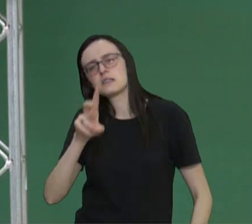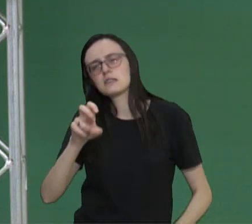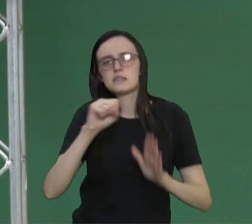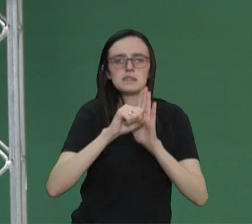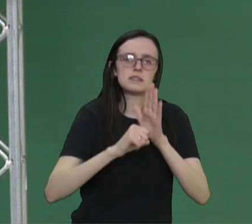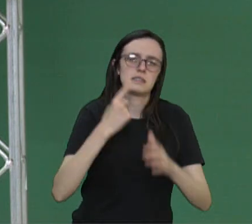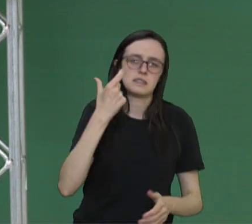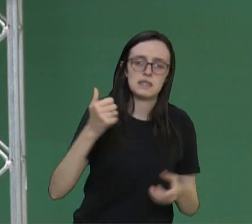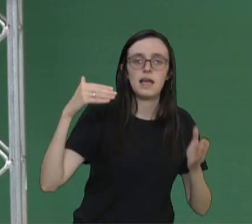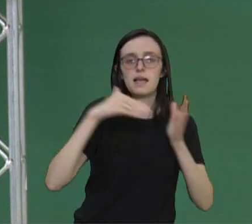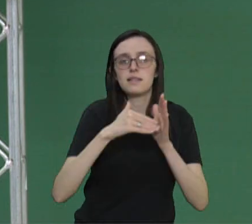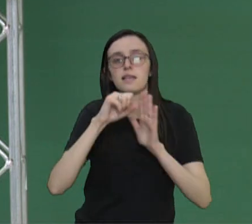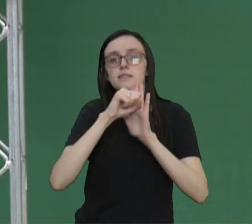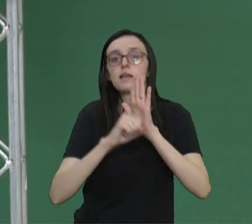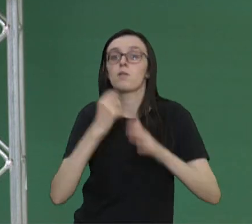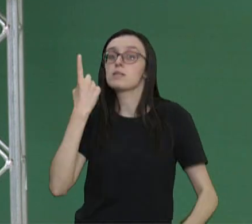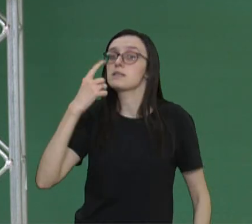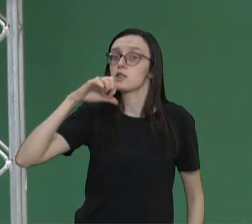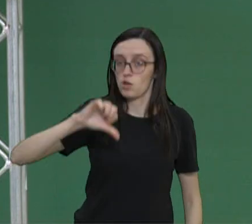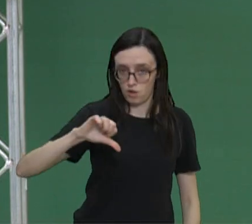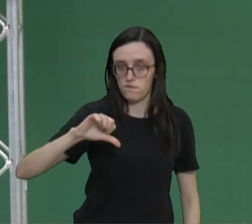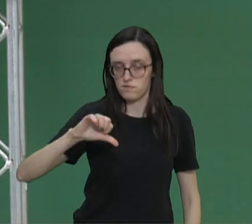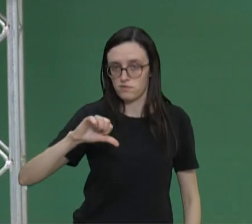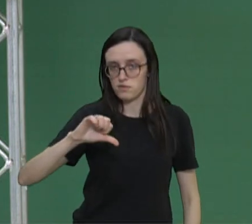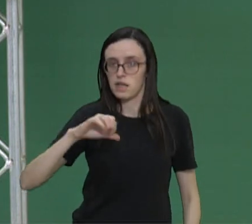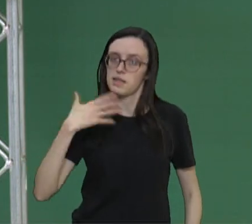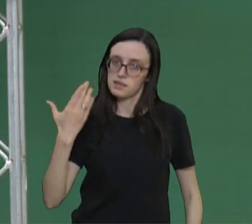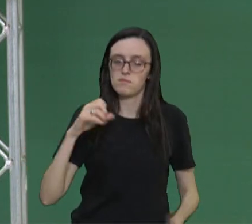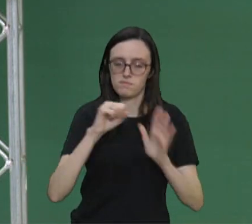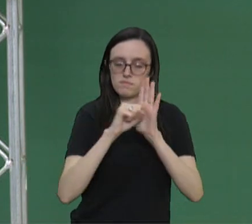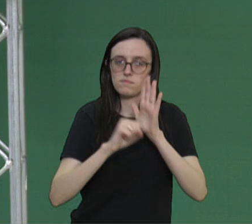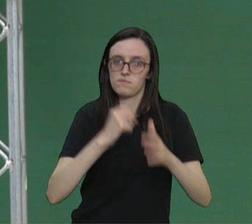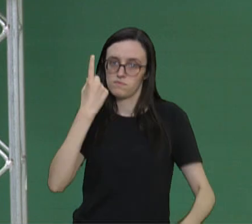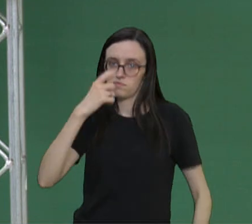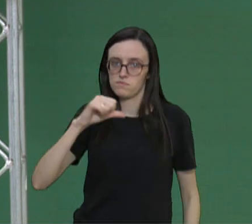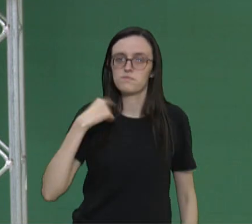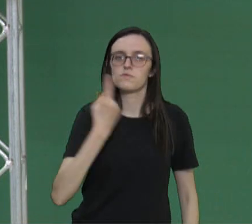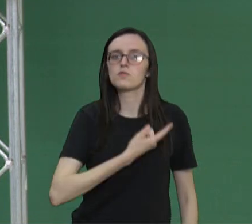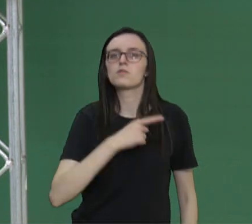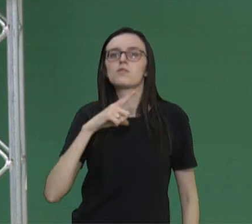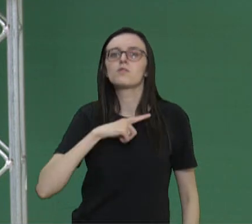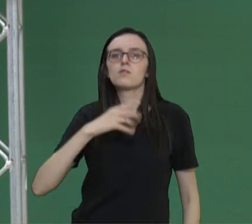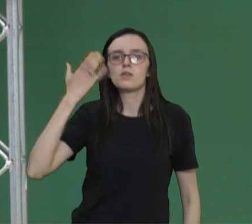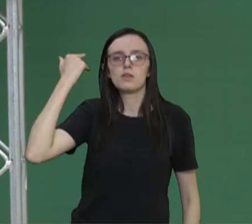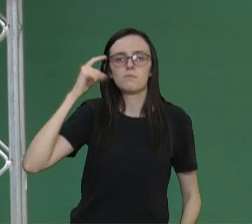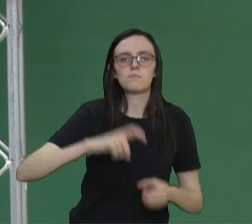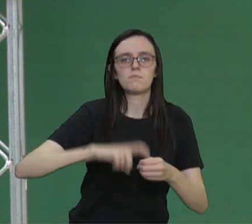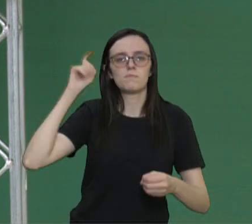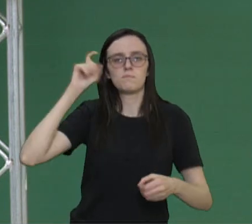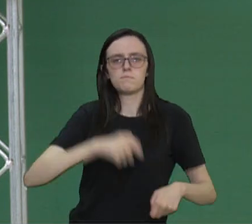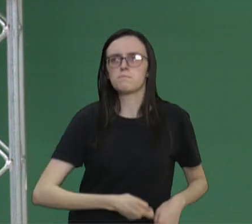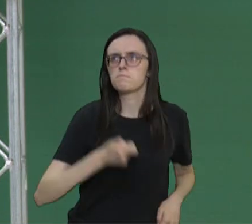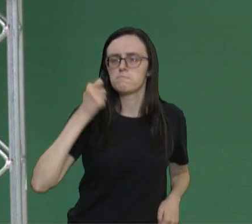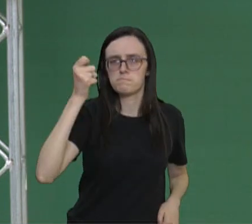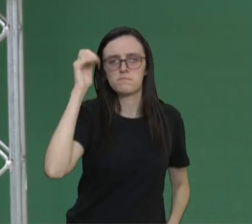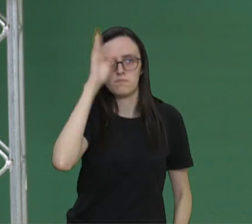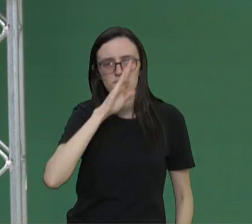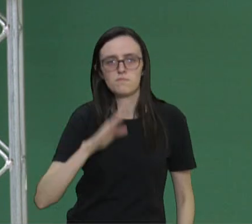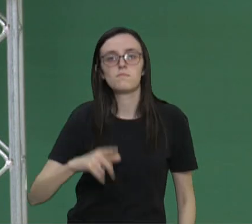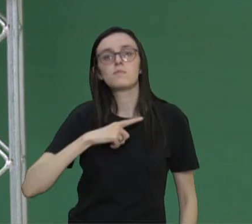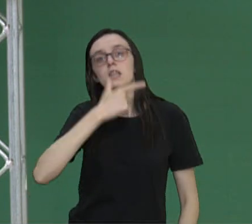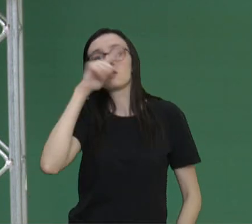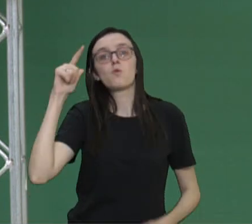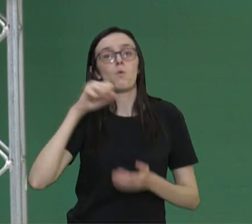até o século XIX, quando aí no século XIX nós tivemos a independência do Brasil e aí